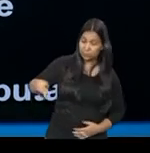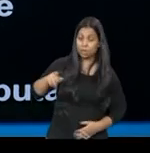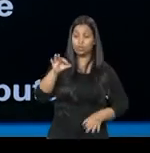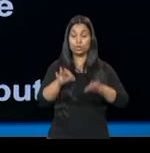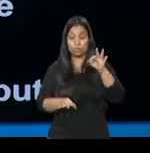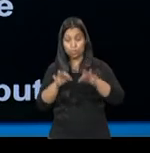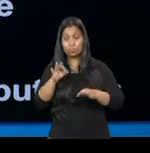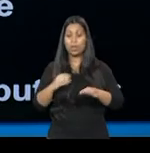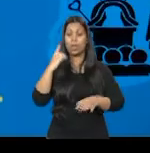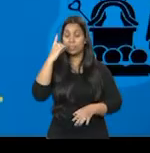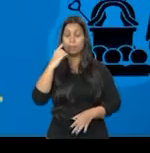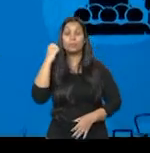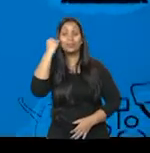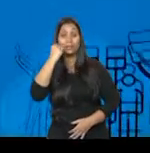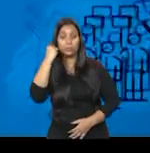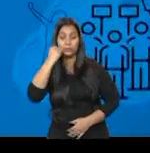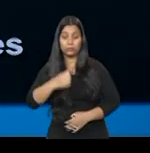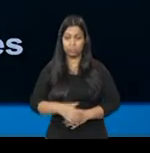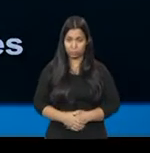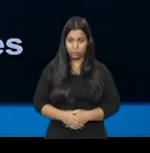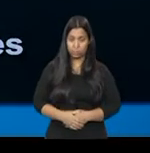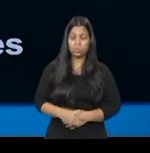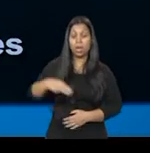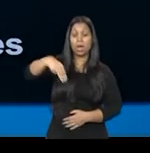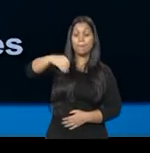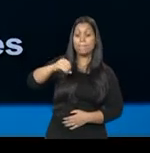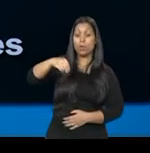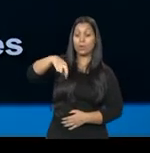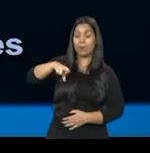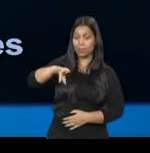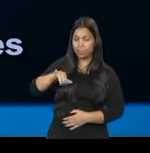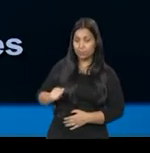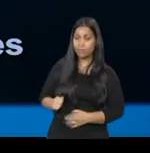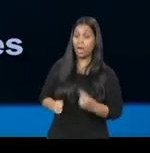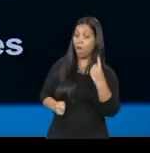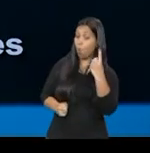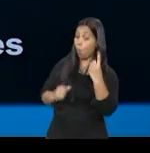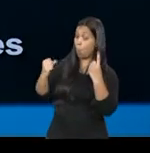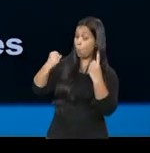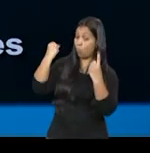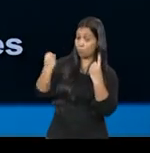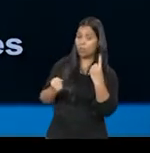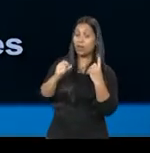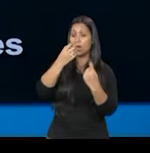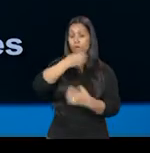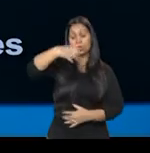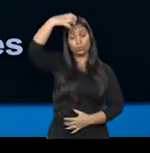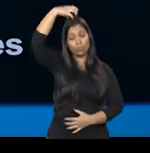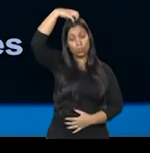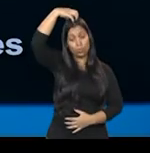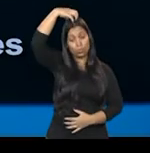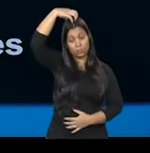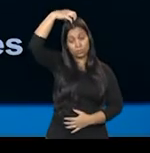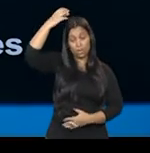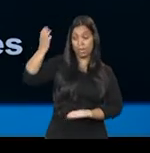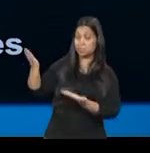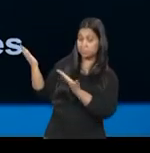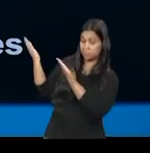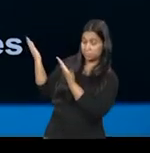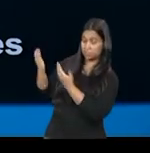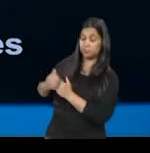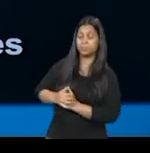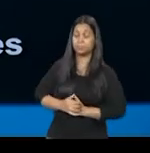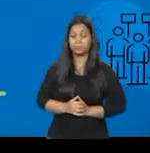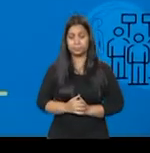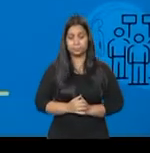juízes e deputados e senadores. Já numa monarquia, o poder é de um só, dos reis ou do imperador ou